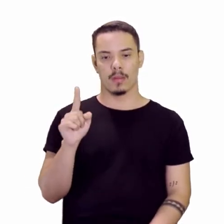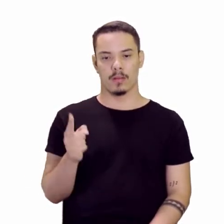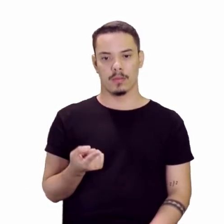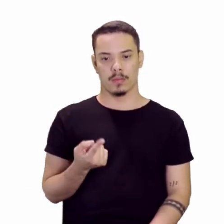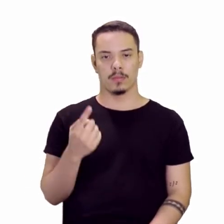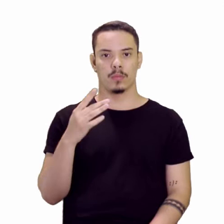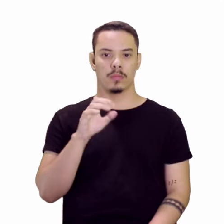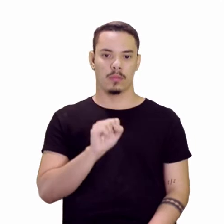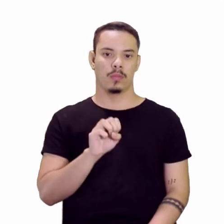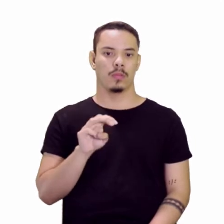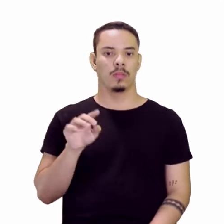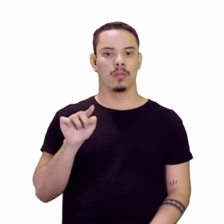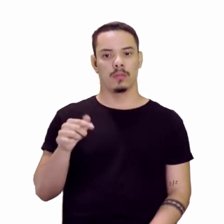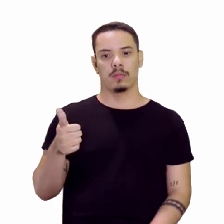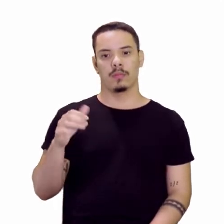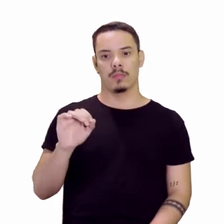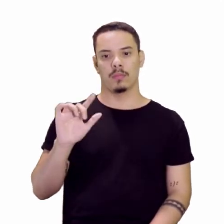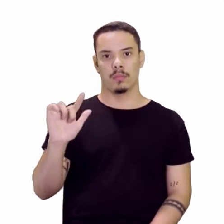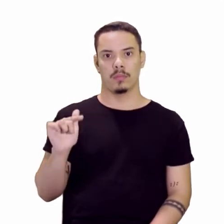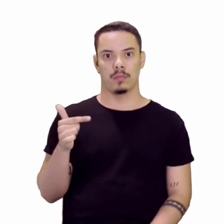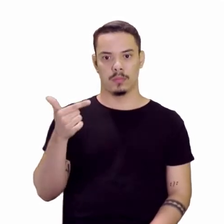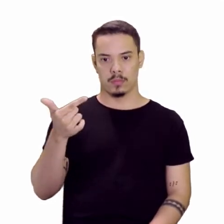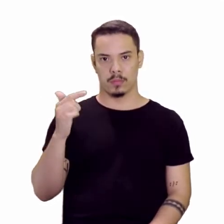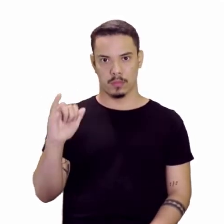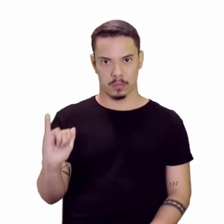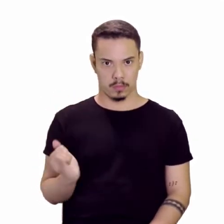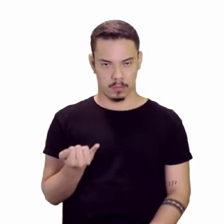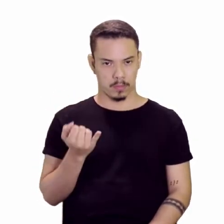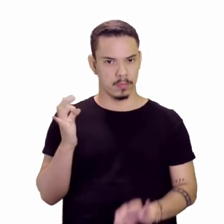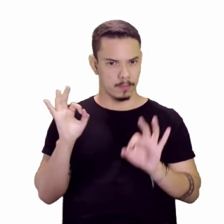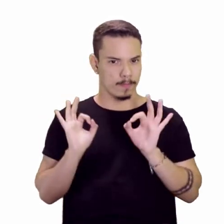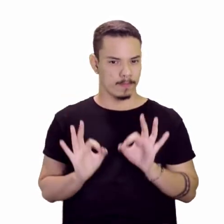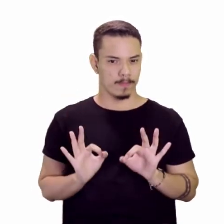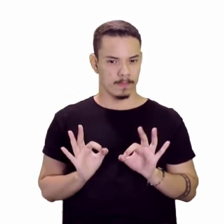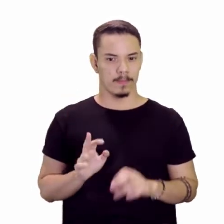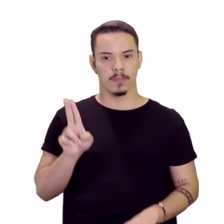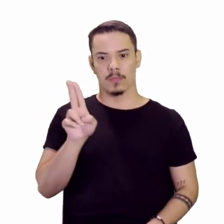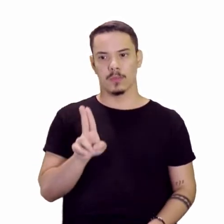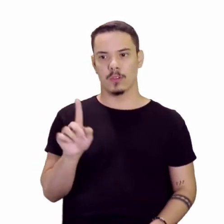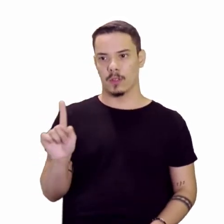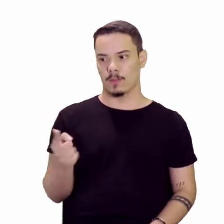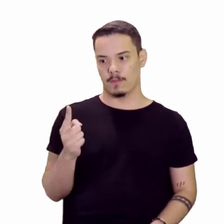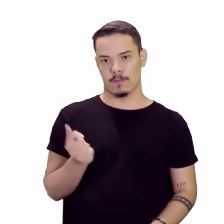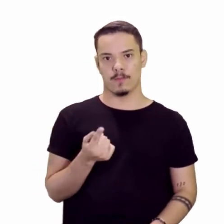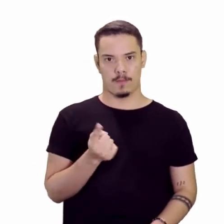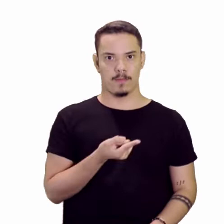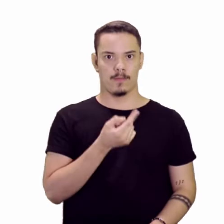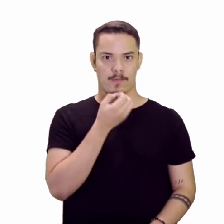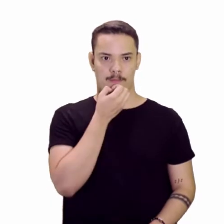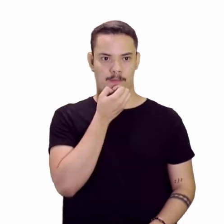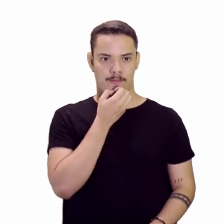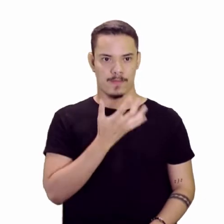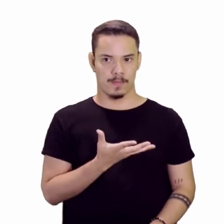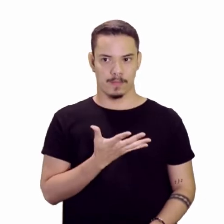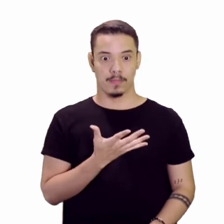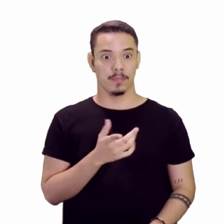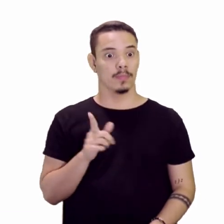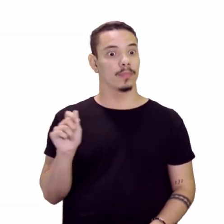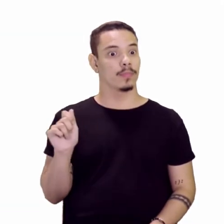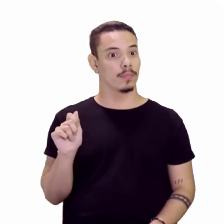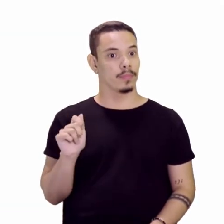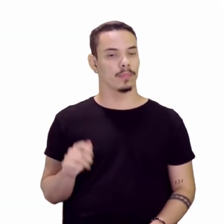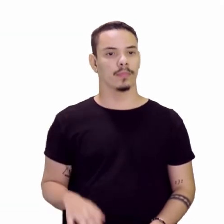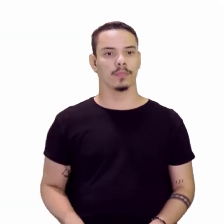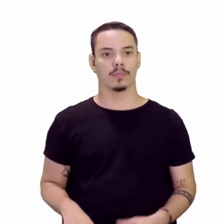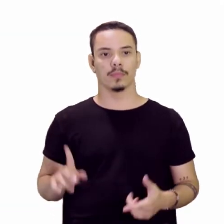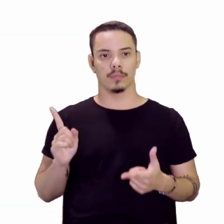7,84 vezes 10 ao quadrado joule, certinho? usando em notação científica. Bom, esse é A.